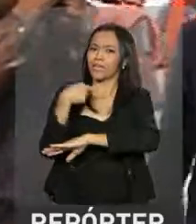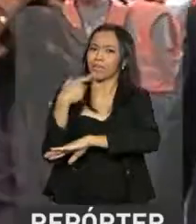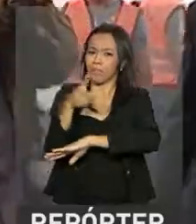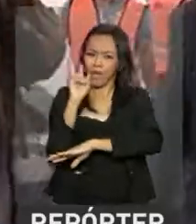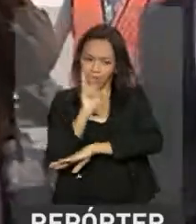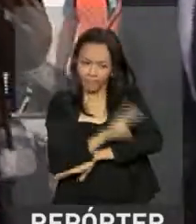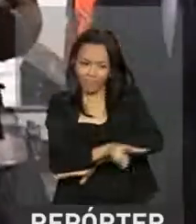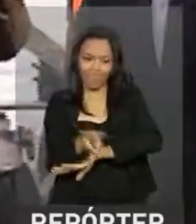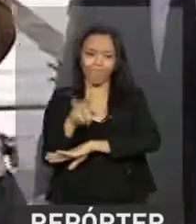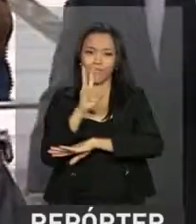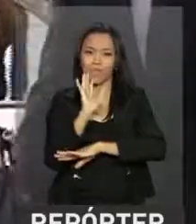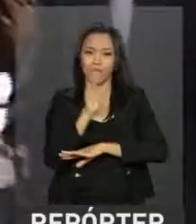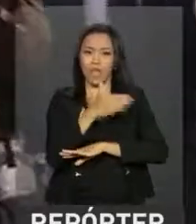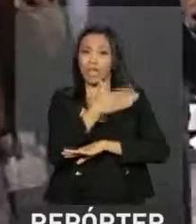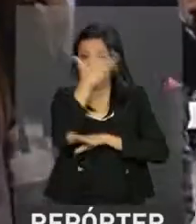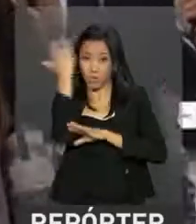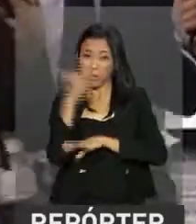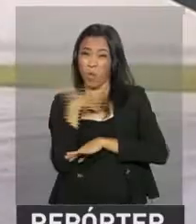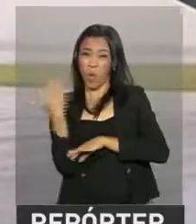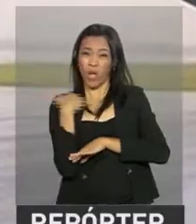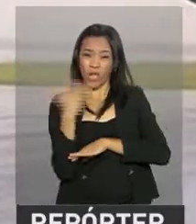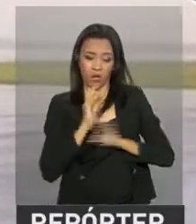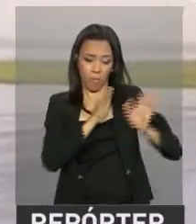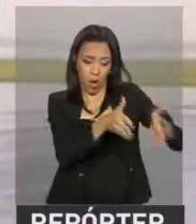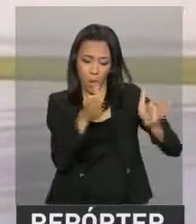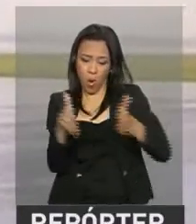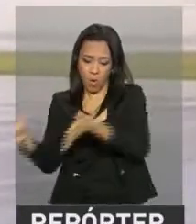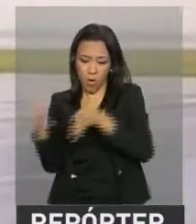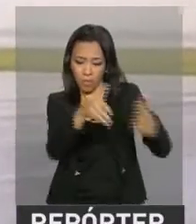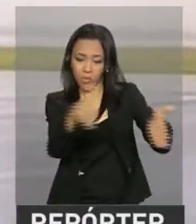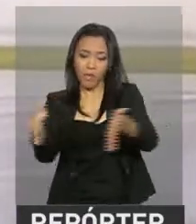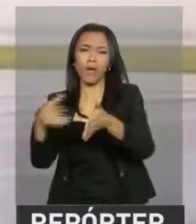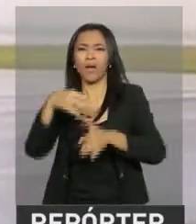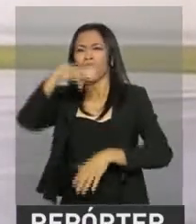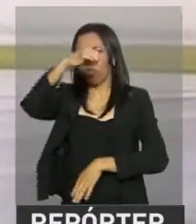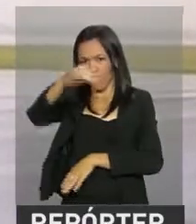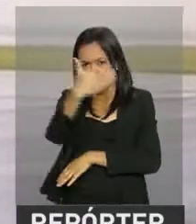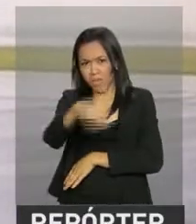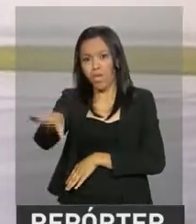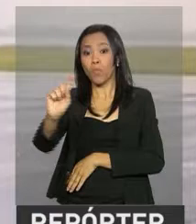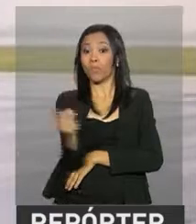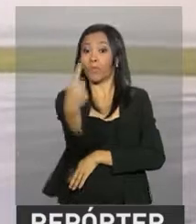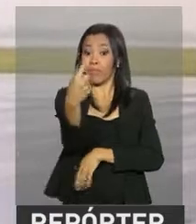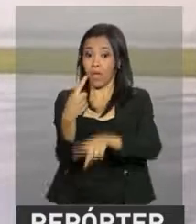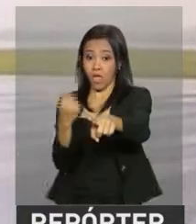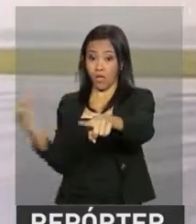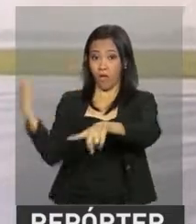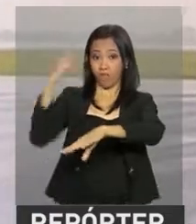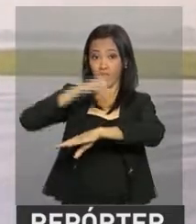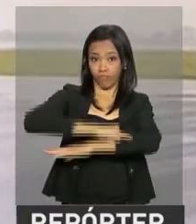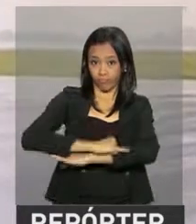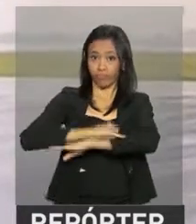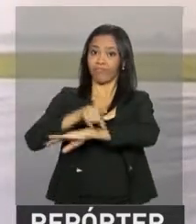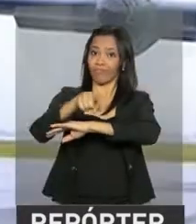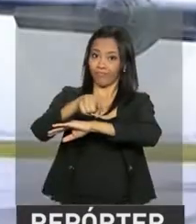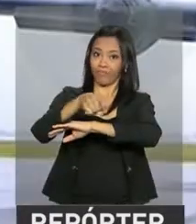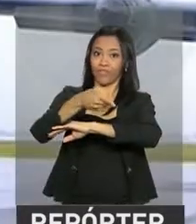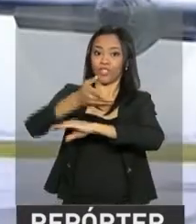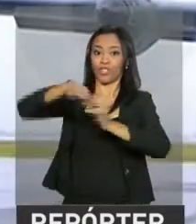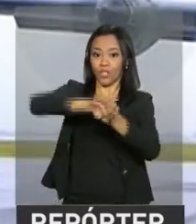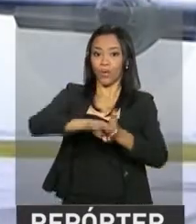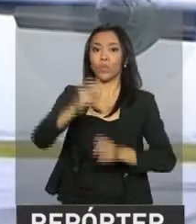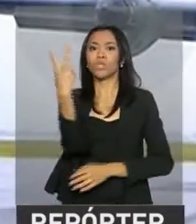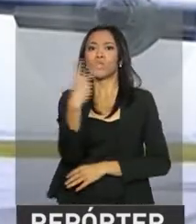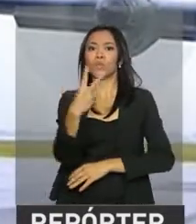das vítimas do acidente aéreo na Colômbia. Por volta das 9h30, o primeiro avião da Força Aérea Brasileira pousou e